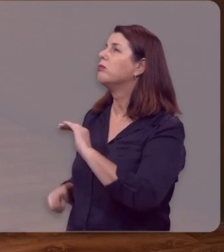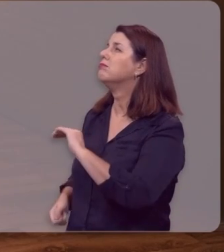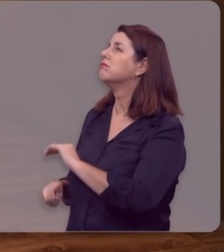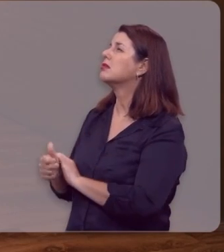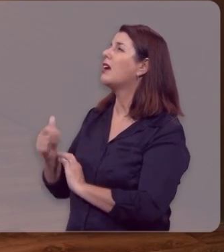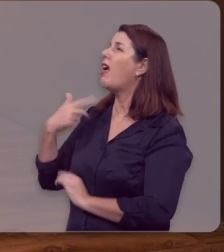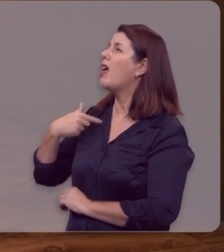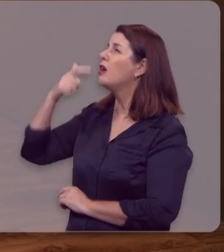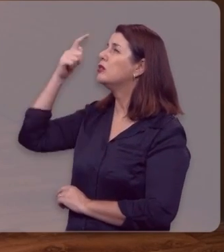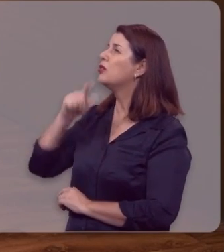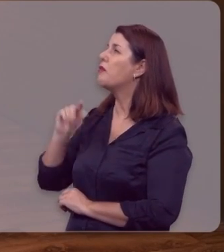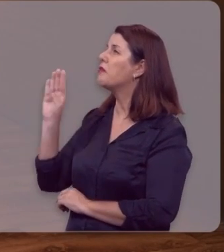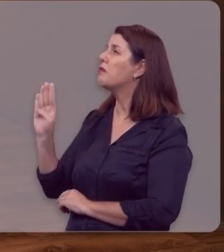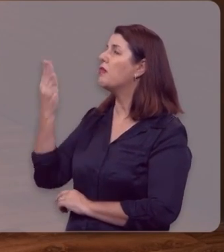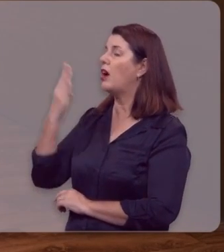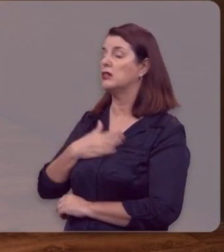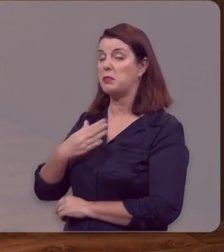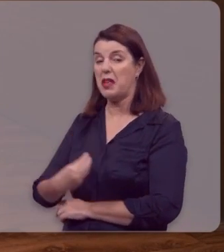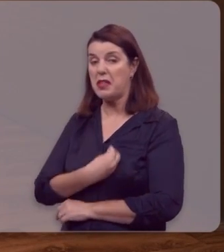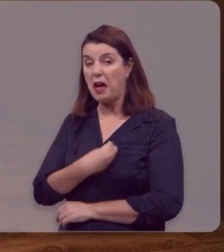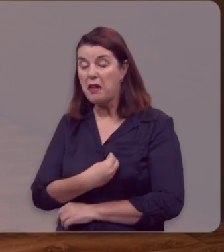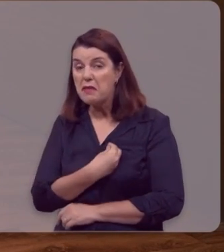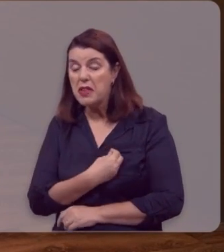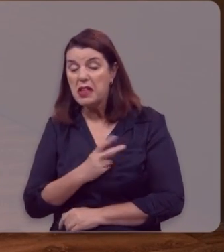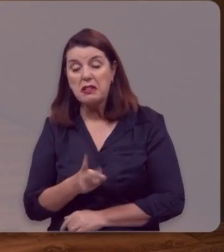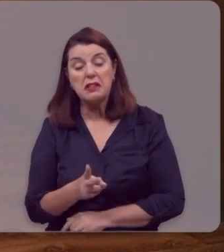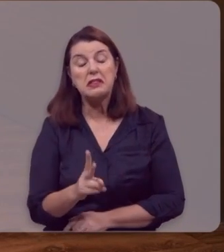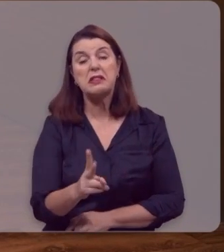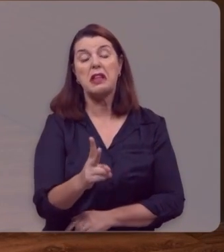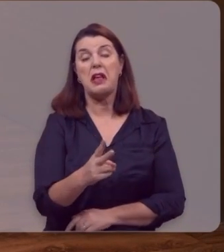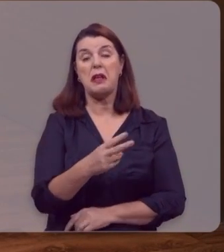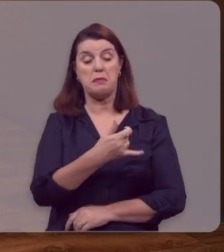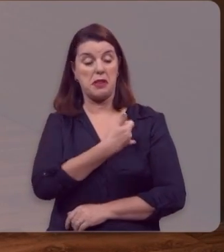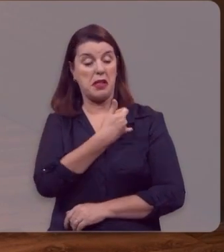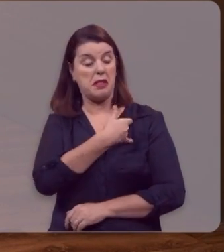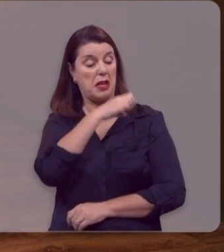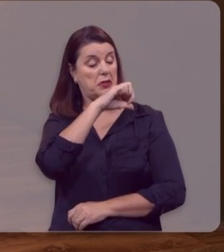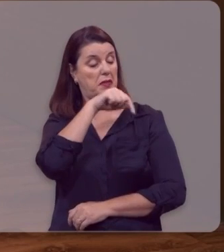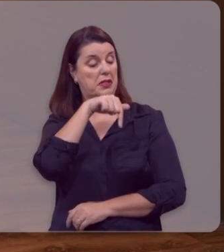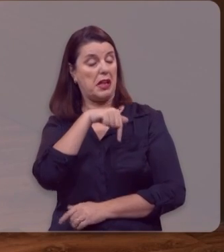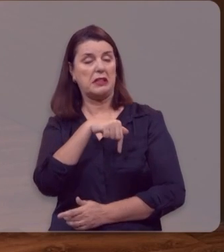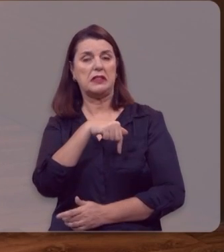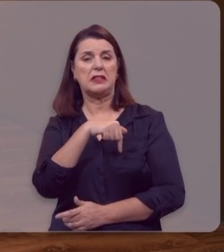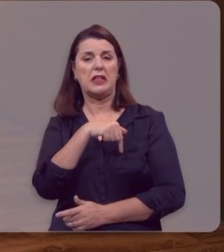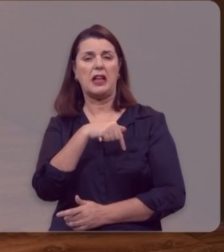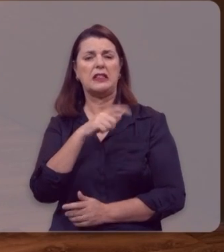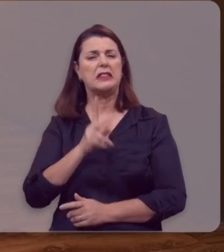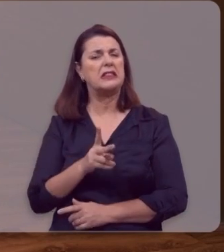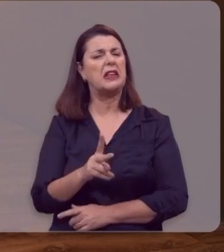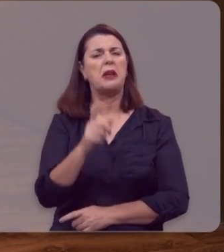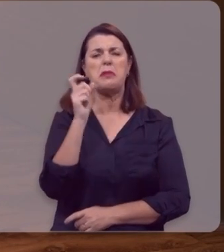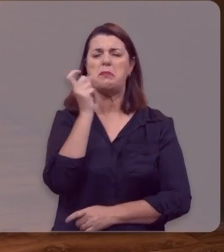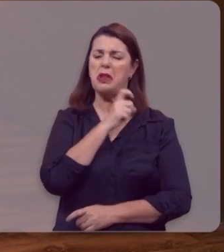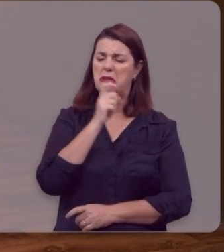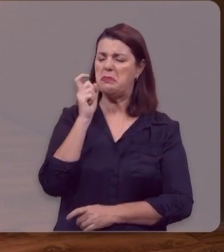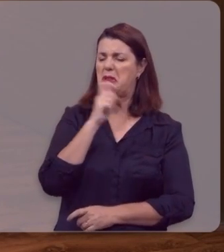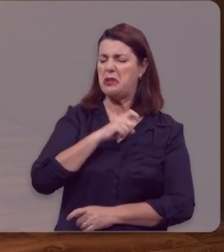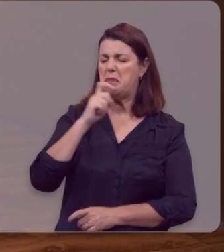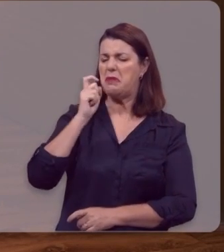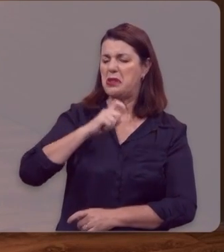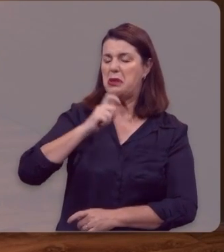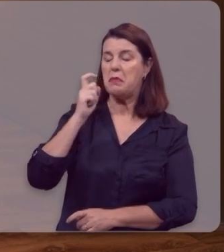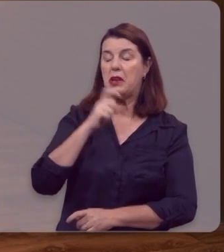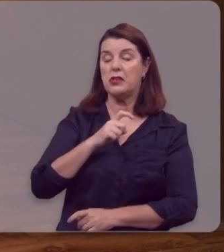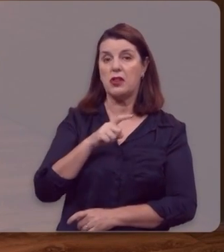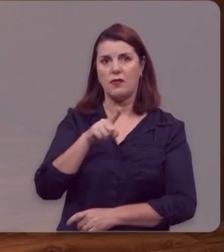foi vivida toda até os 97 anos nessa esteira da mentira. A não ser que você reconheça